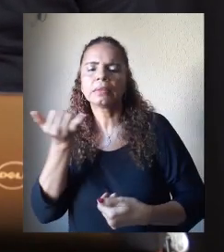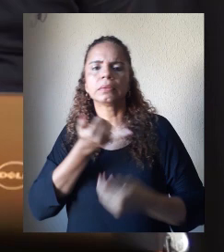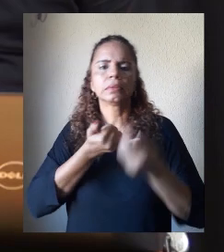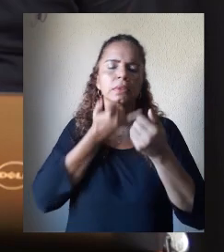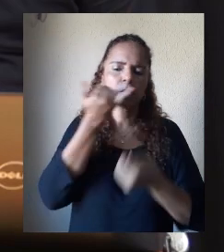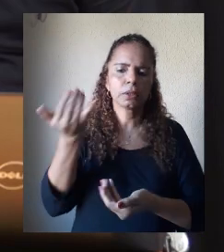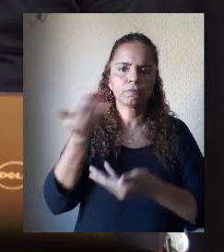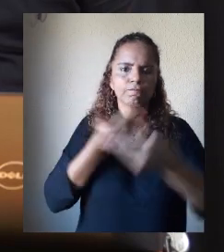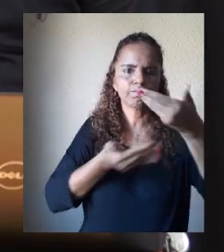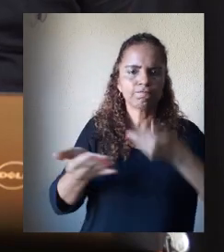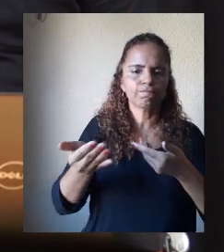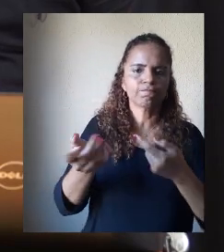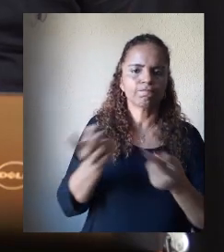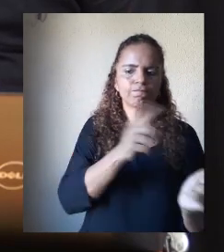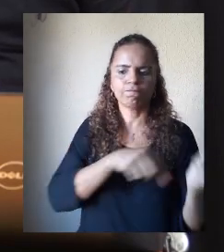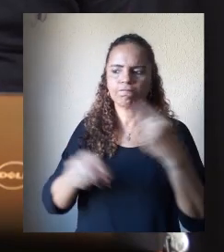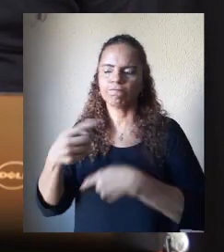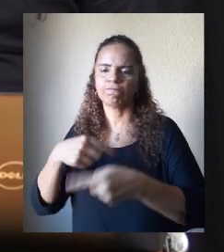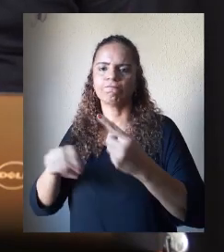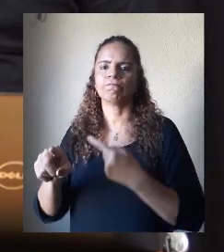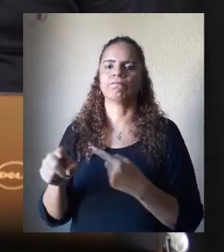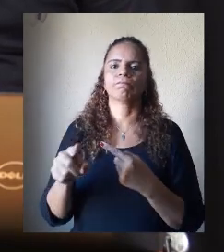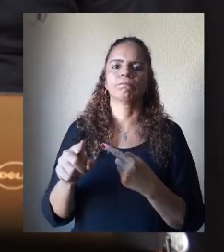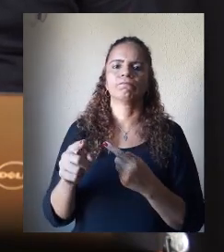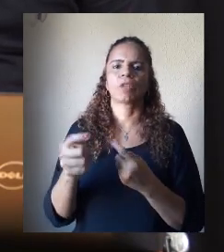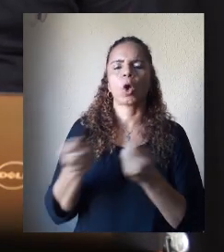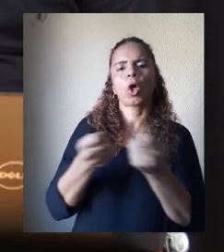economicamente uns dos outros e tão dependentes